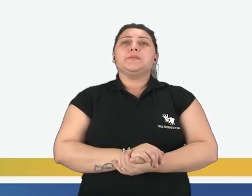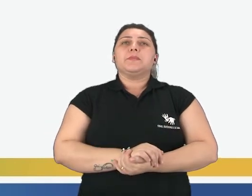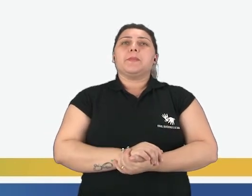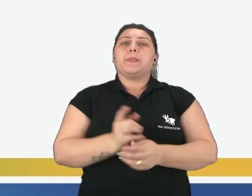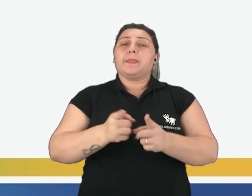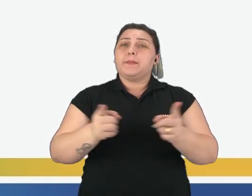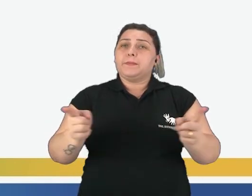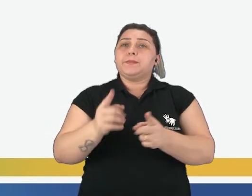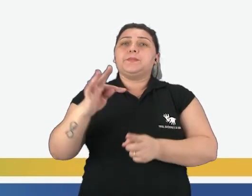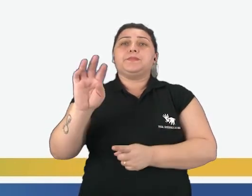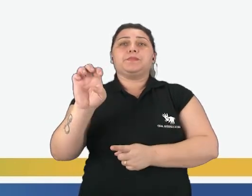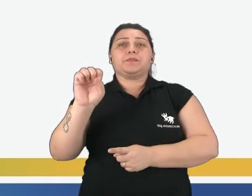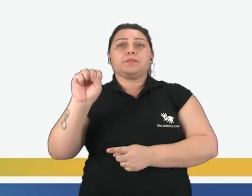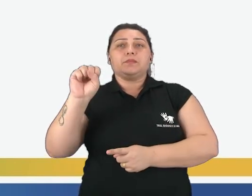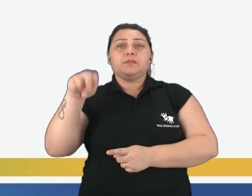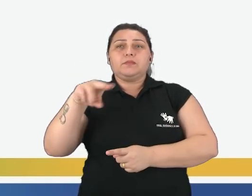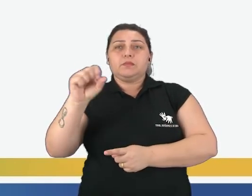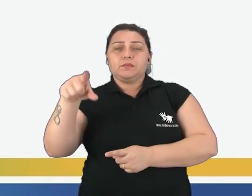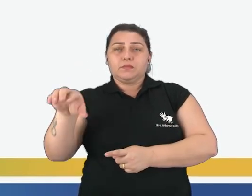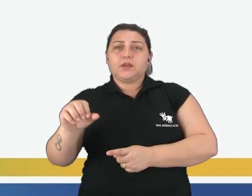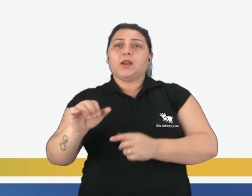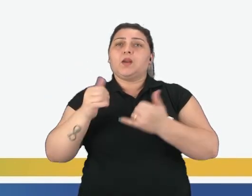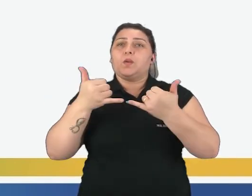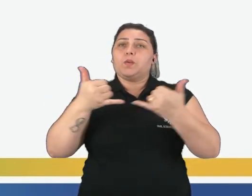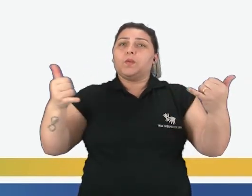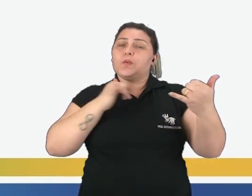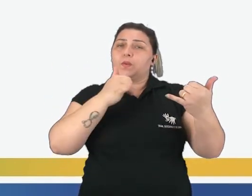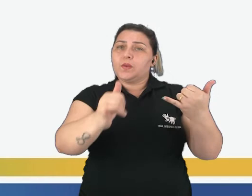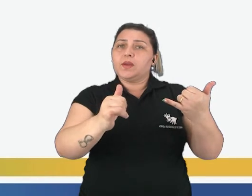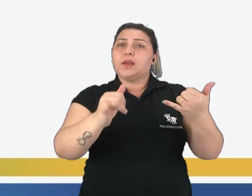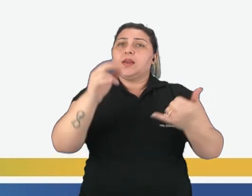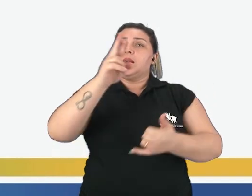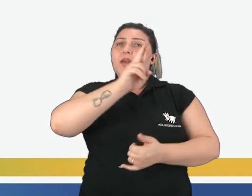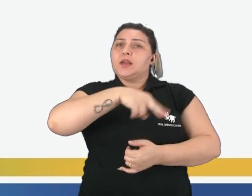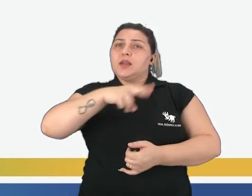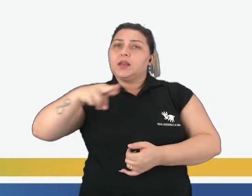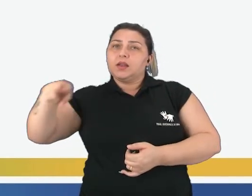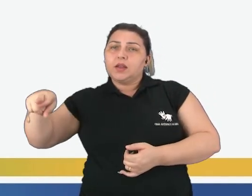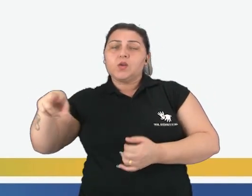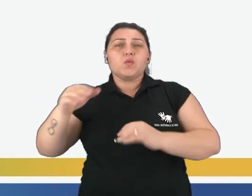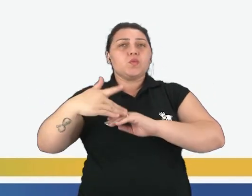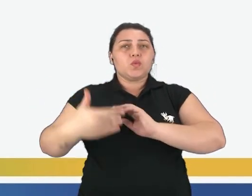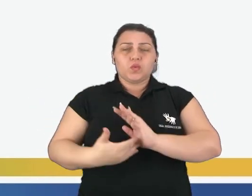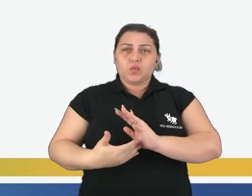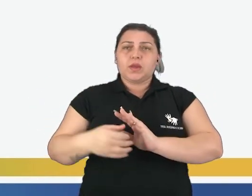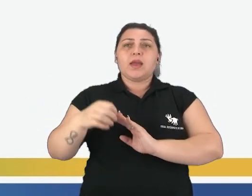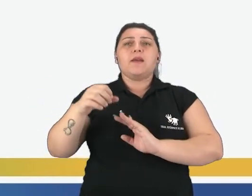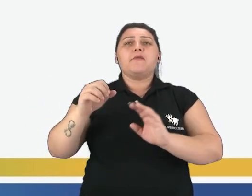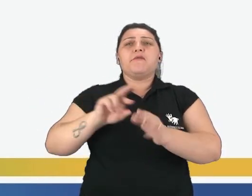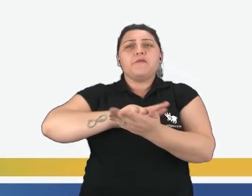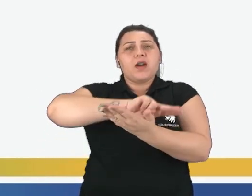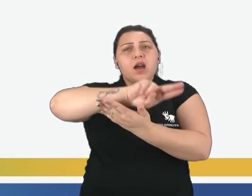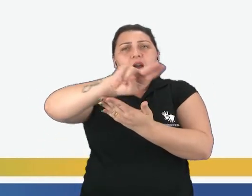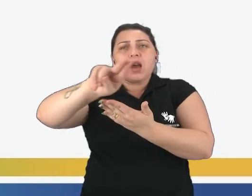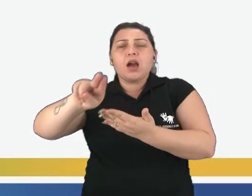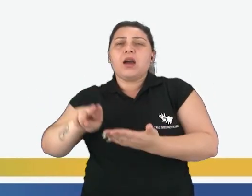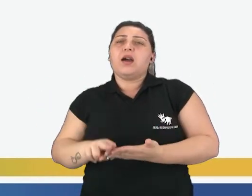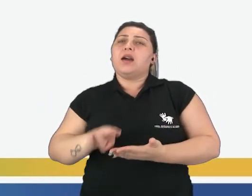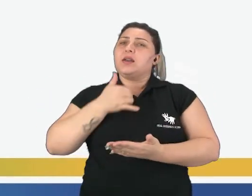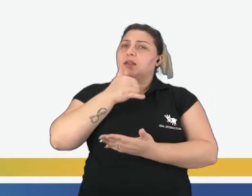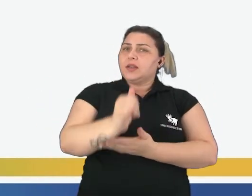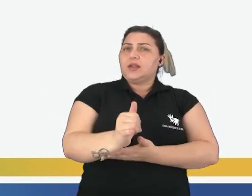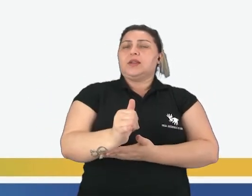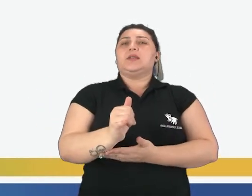media tensão elétrica, corrente elétrica e resistência elétrica, tudo num só. Por isso que é multímetro, ele era multifunções,